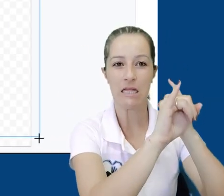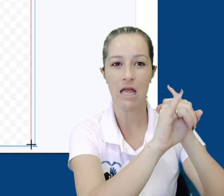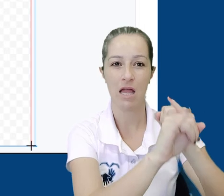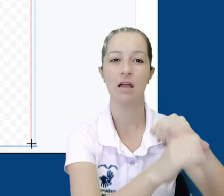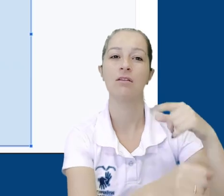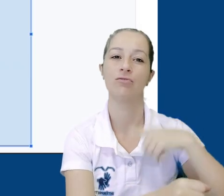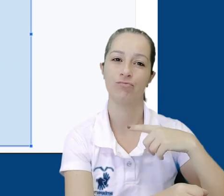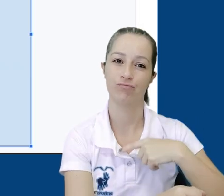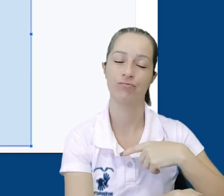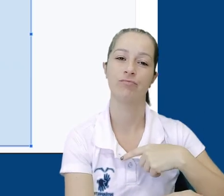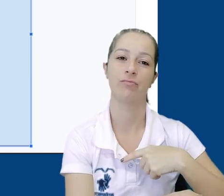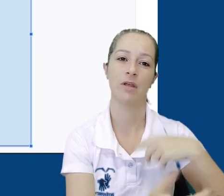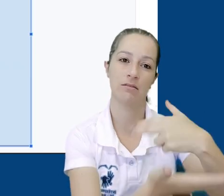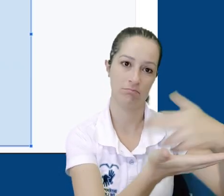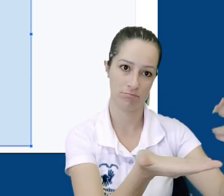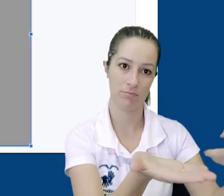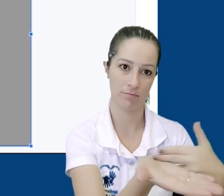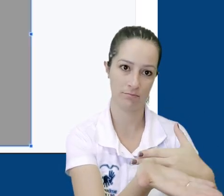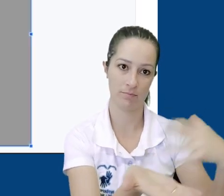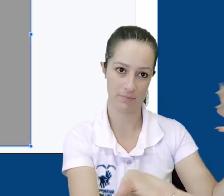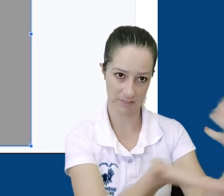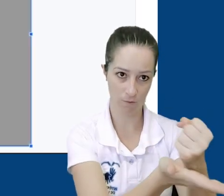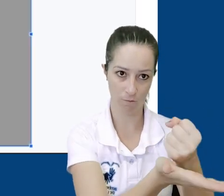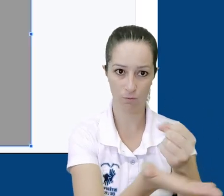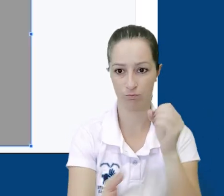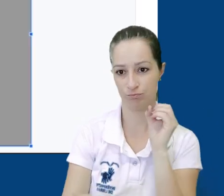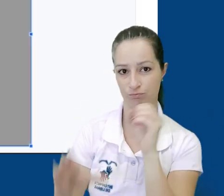utilizaram uma imagem que peguei da internet